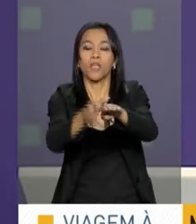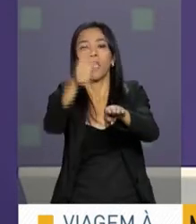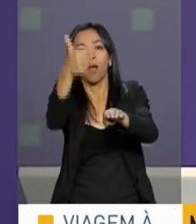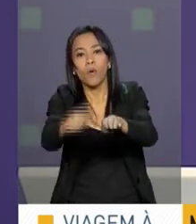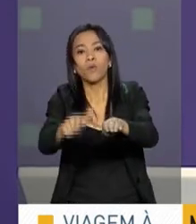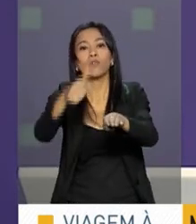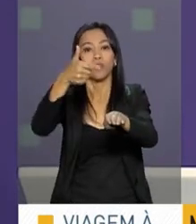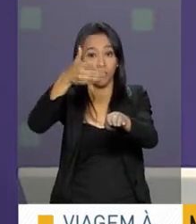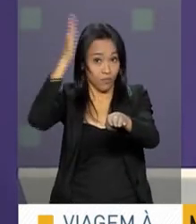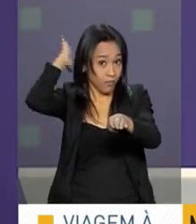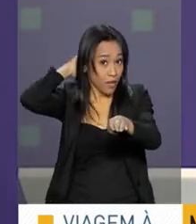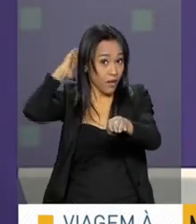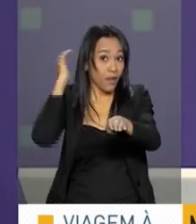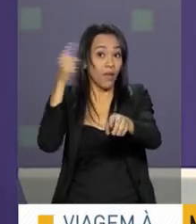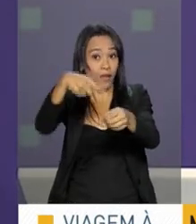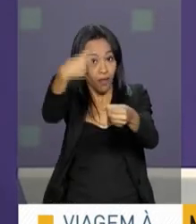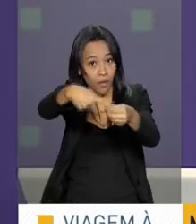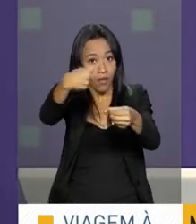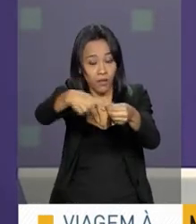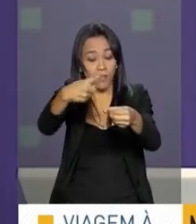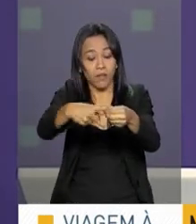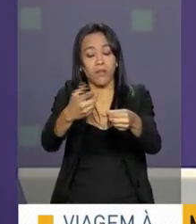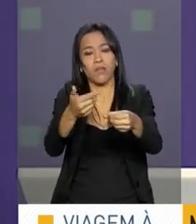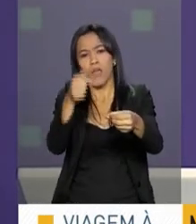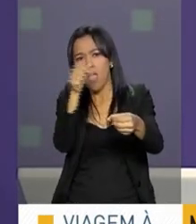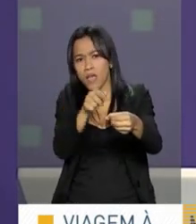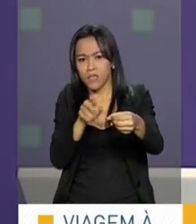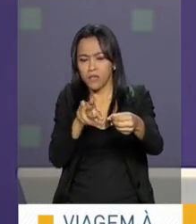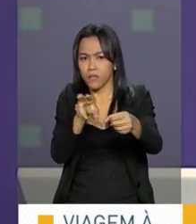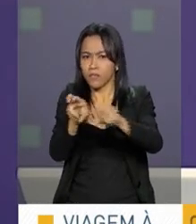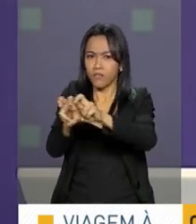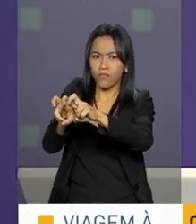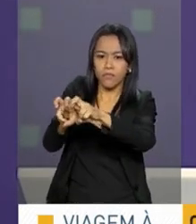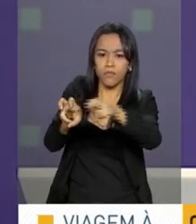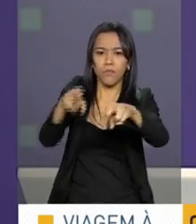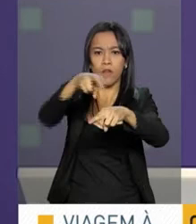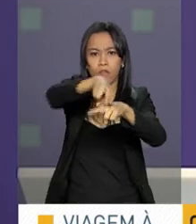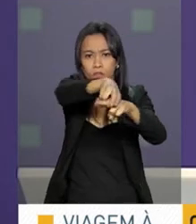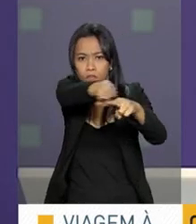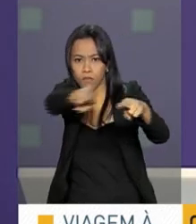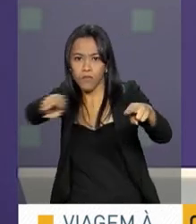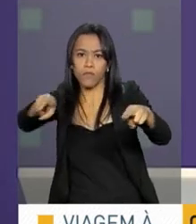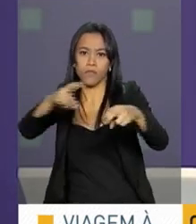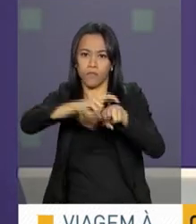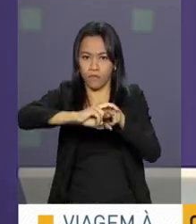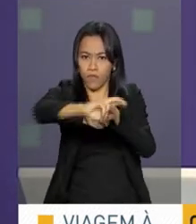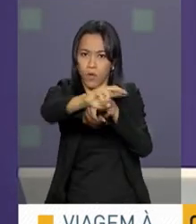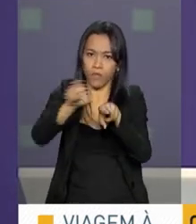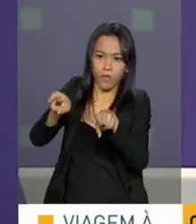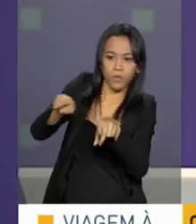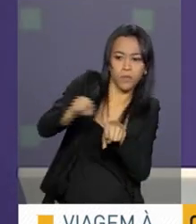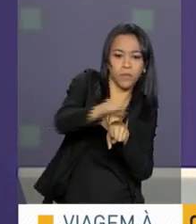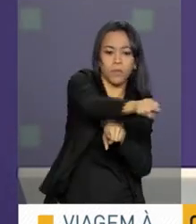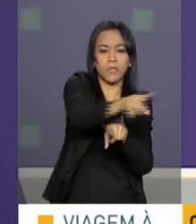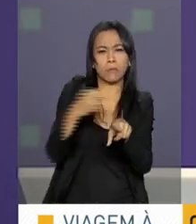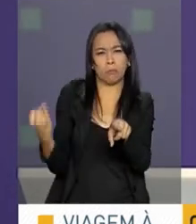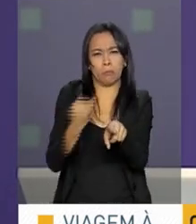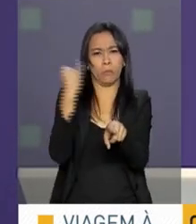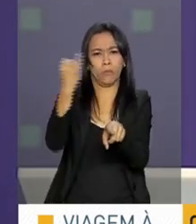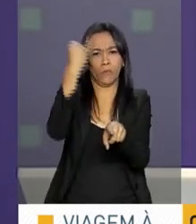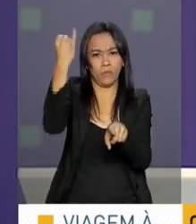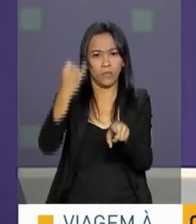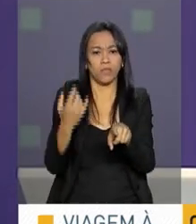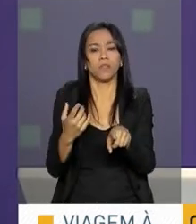Pará. É uma ferrovia também extremamente importante, numa região produtora, que há hoje uma